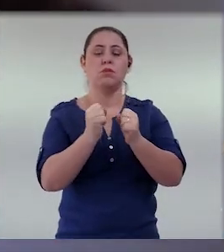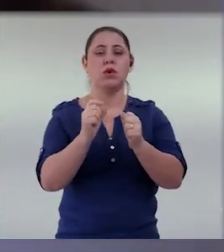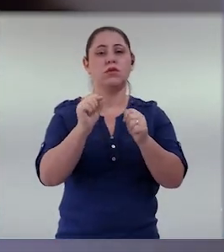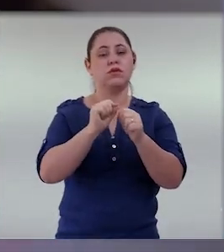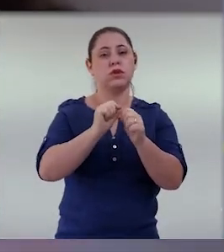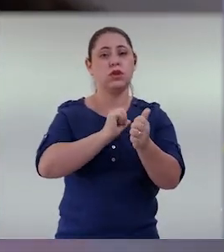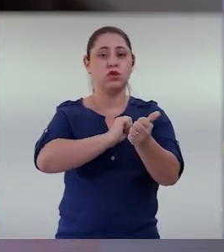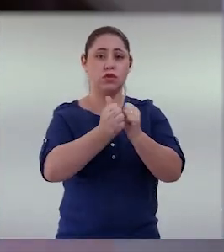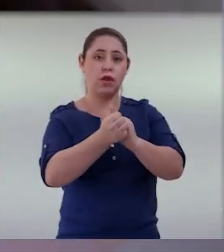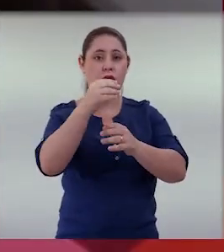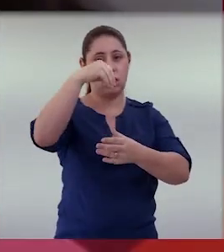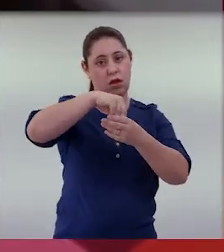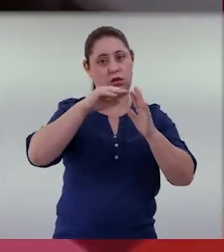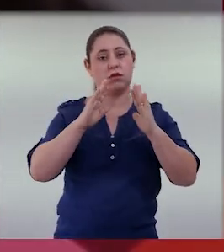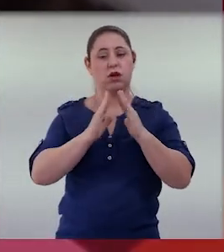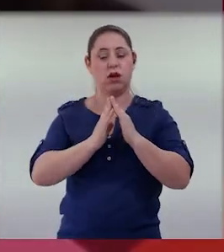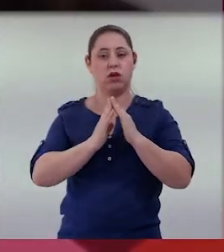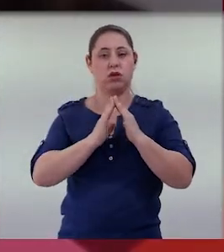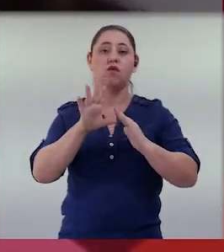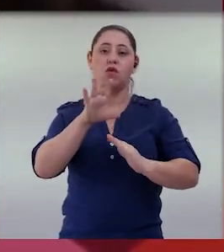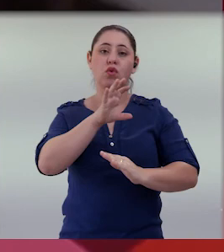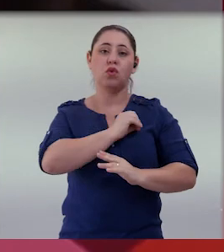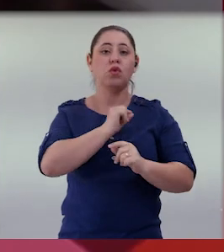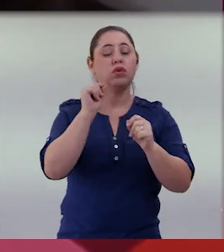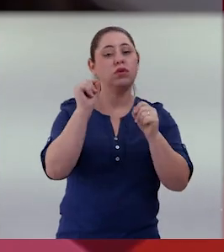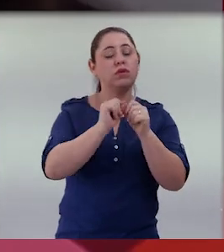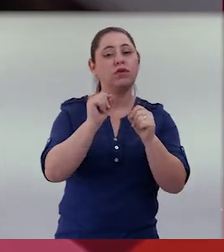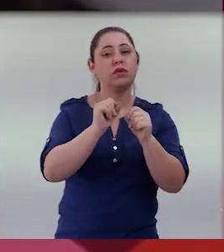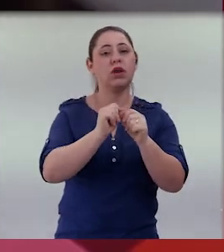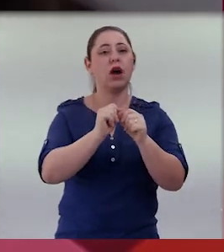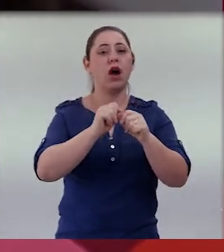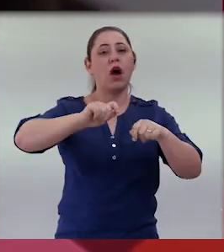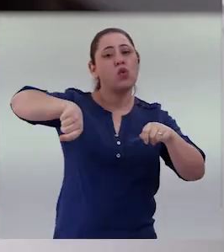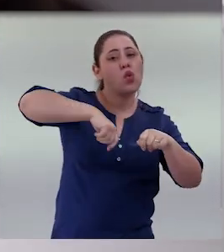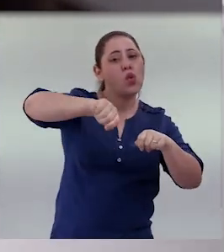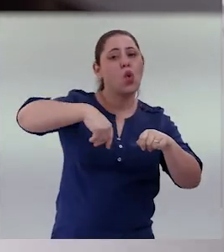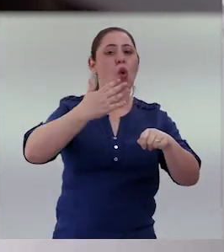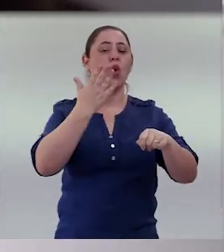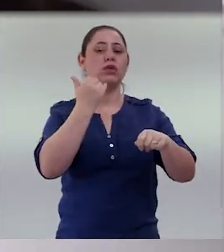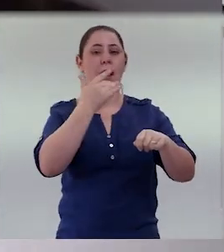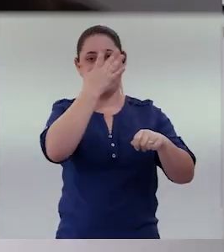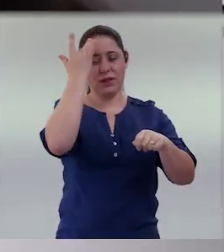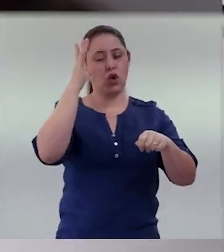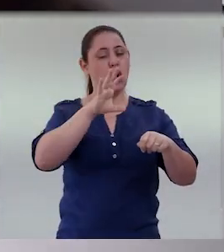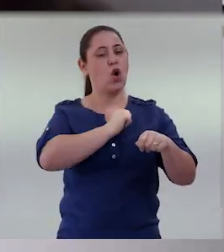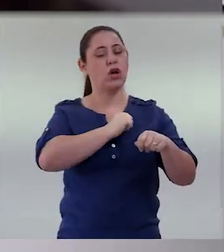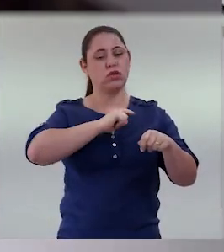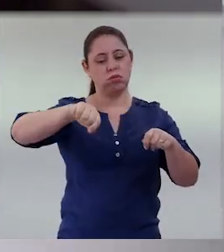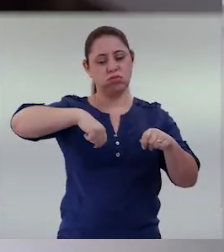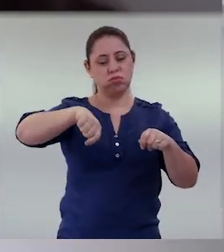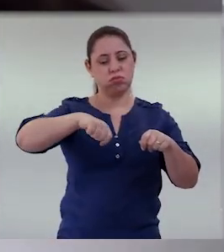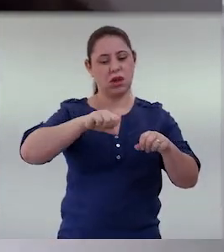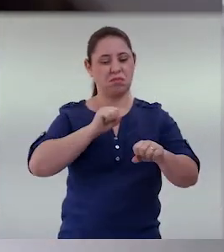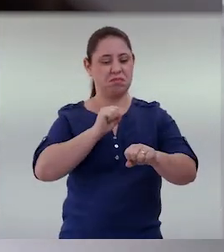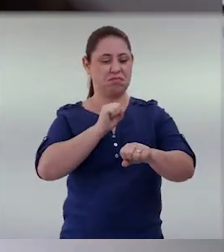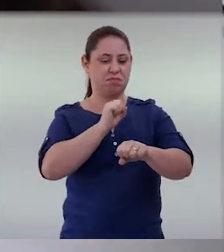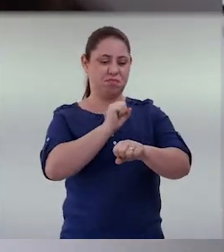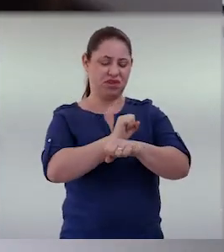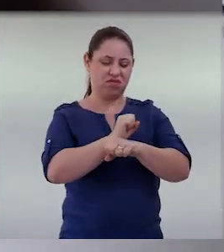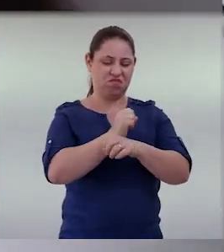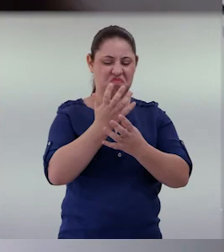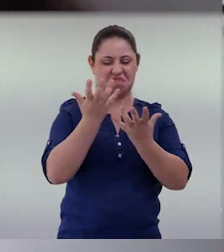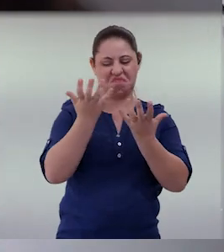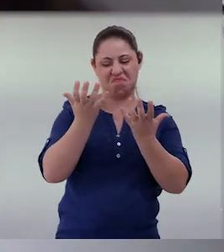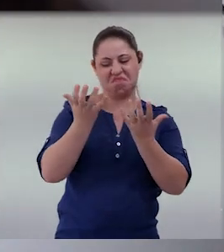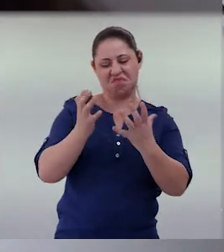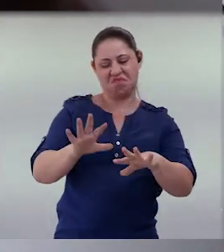com a sua família, você faz atividades em casa que você gosta de fazer, cozinhar, por exemplo. A pessoa gosta muito de